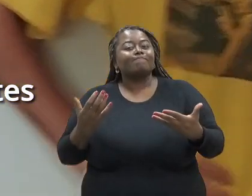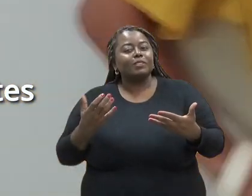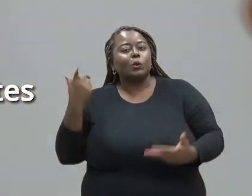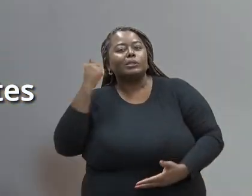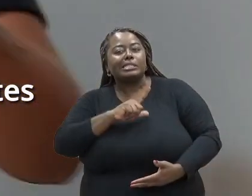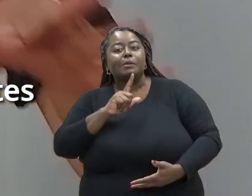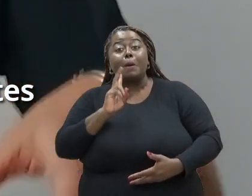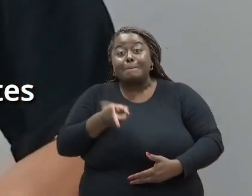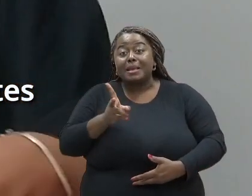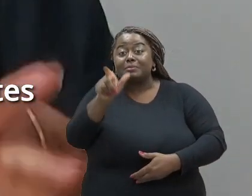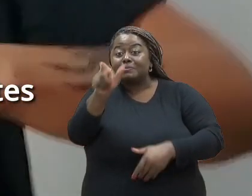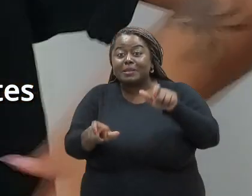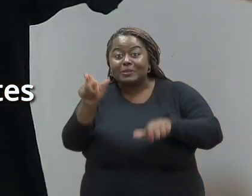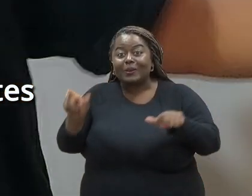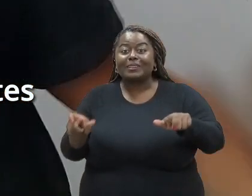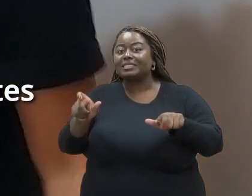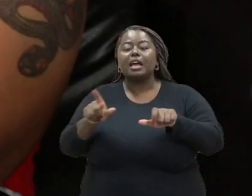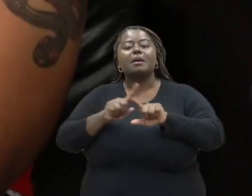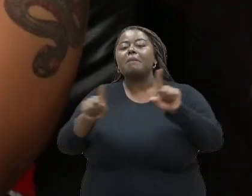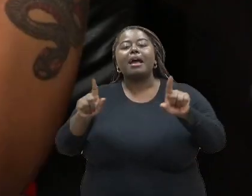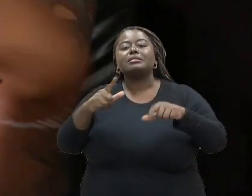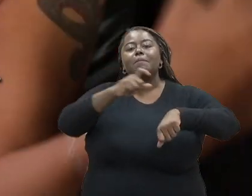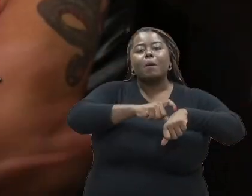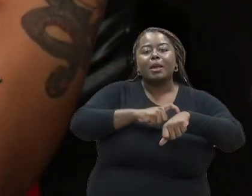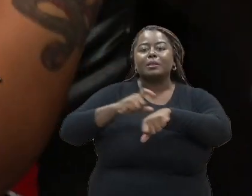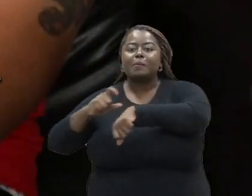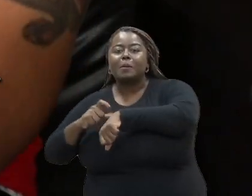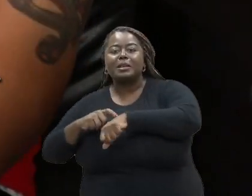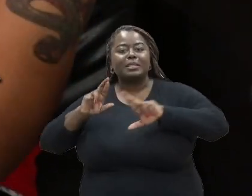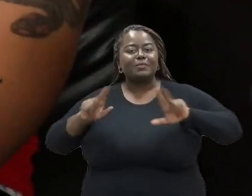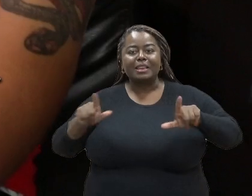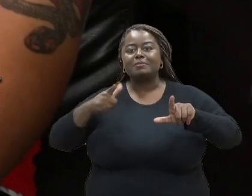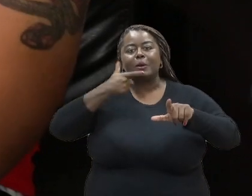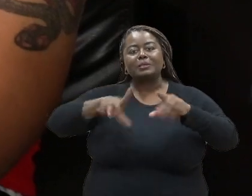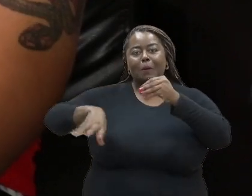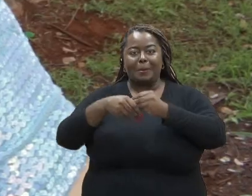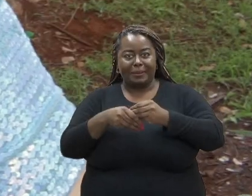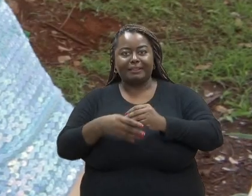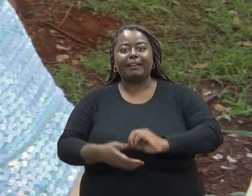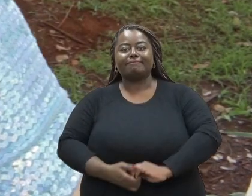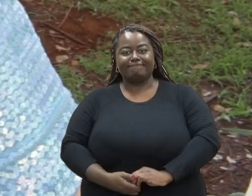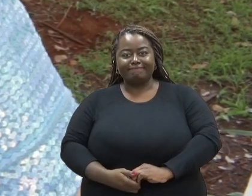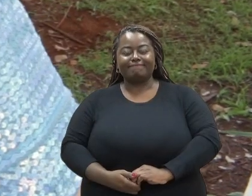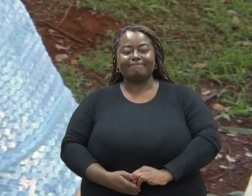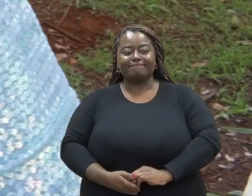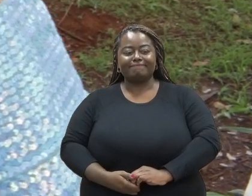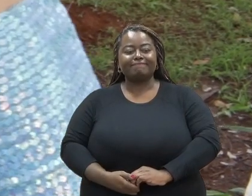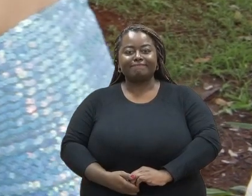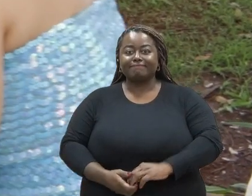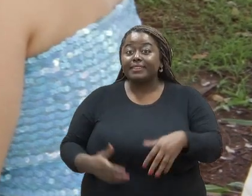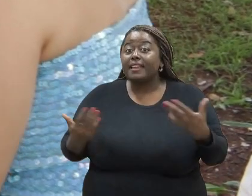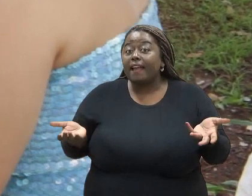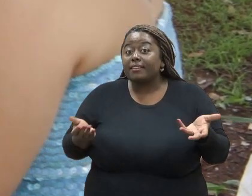colocar as mesmas pessoas em situações totalmente diferentes para complementar ali o que precisava. E aí,